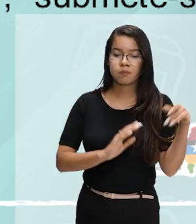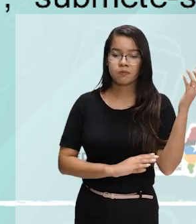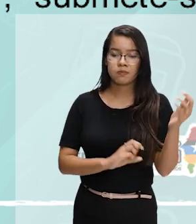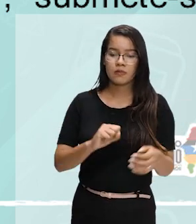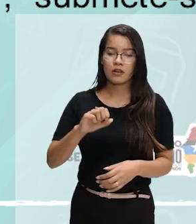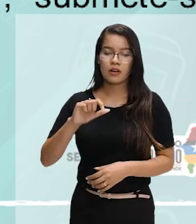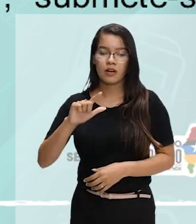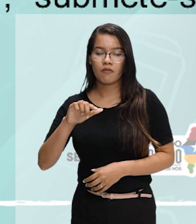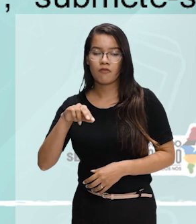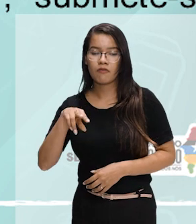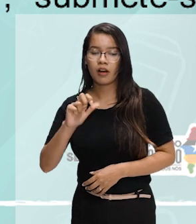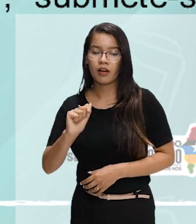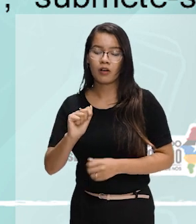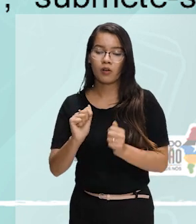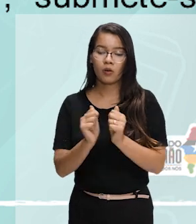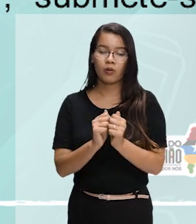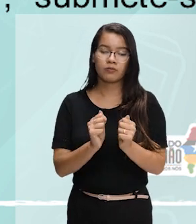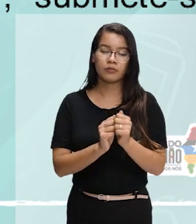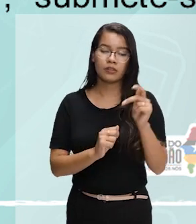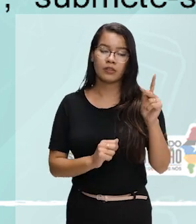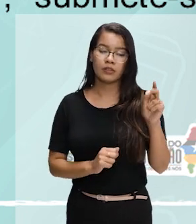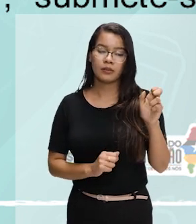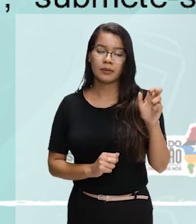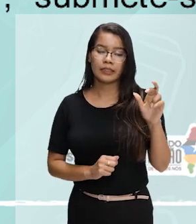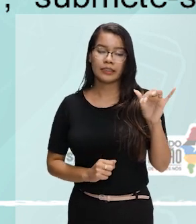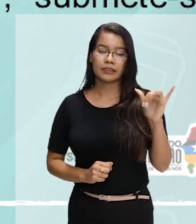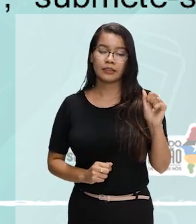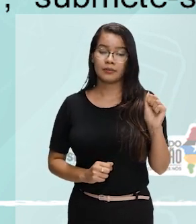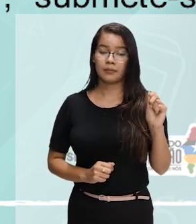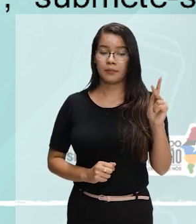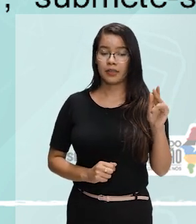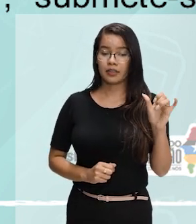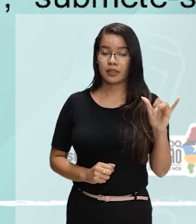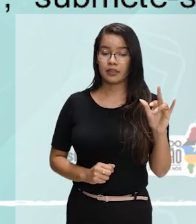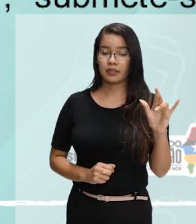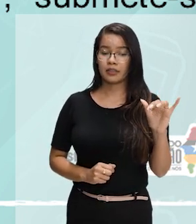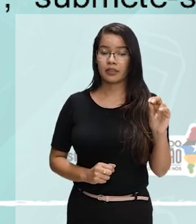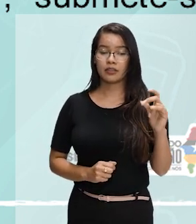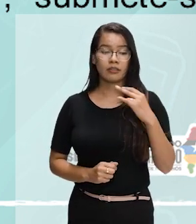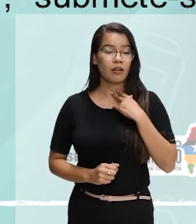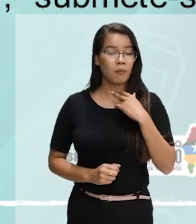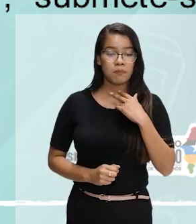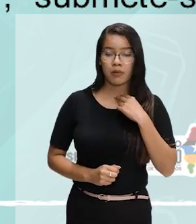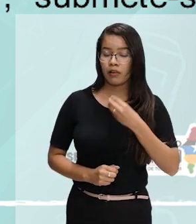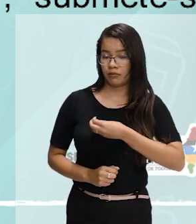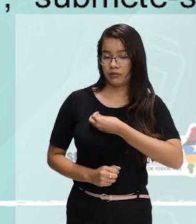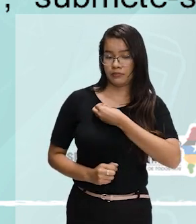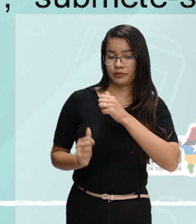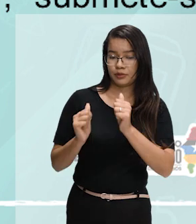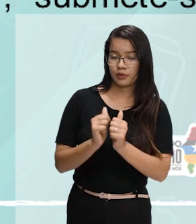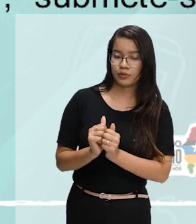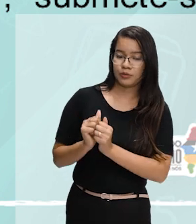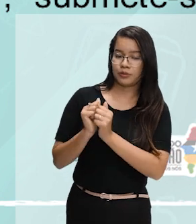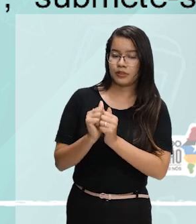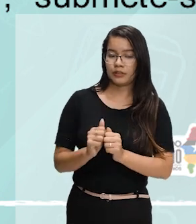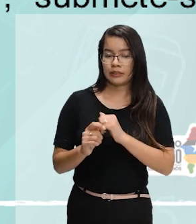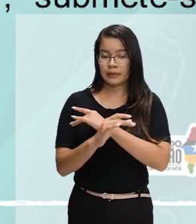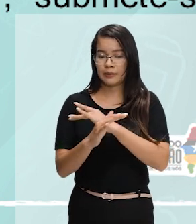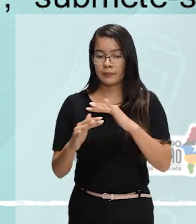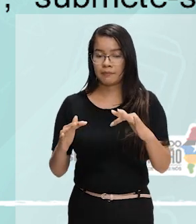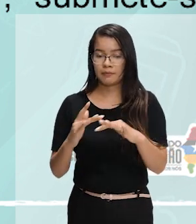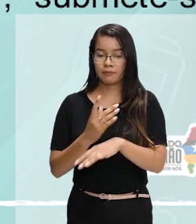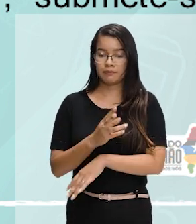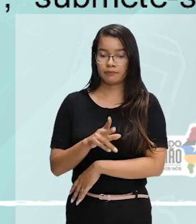irmã na cidade dos brancos. Sua irmã fica com ele no deserto, no meio da floresta. A decisão de Ceci